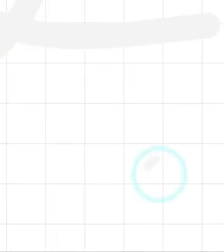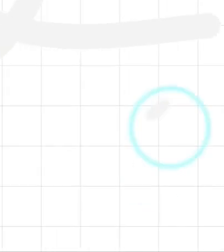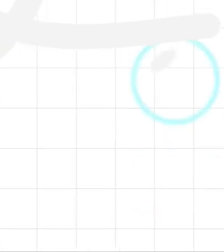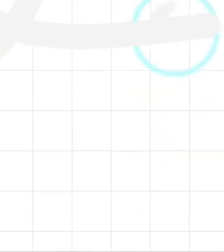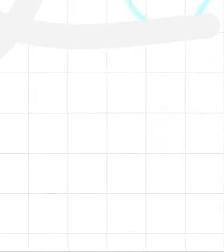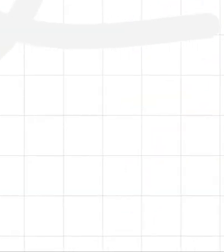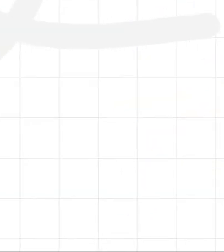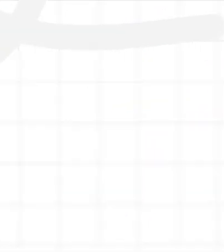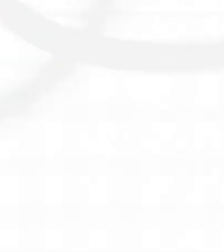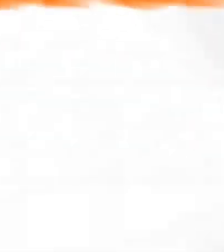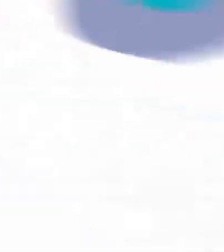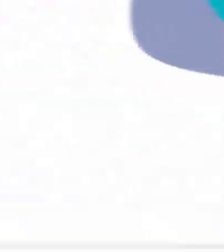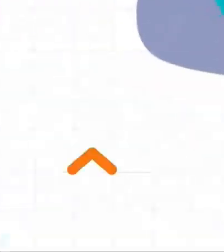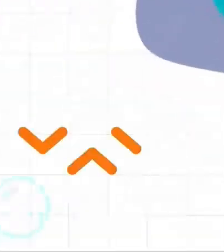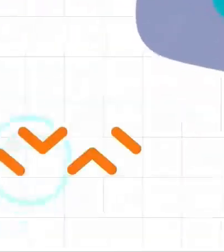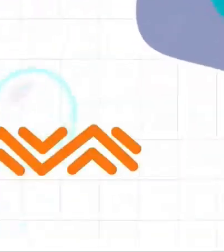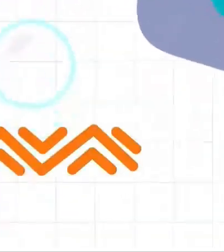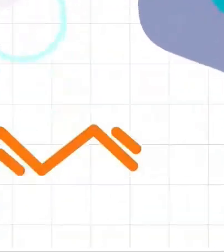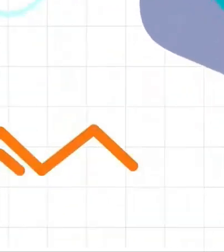europeia, que já estava passando por um forte período de crise. Então, nós temos a questão da peste